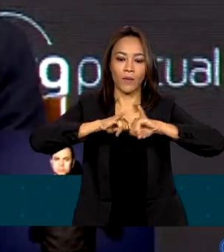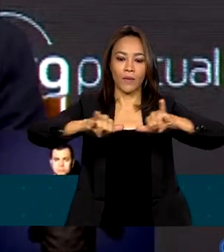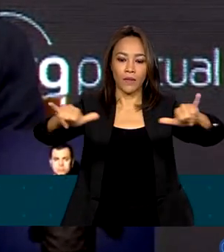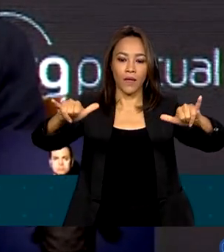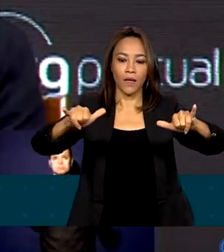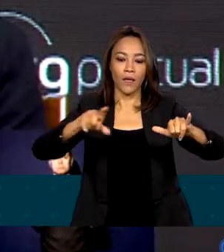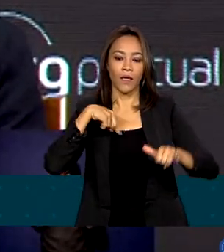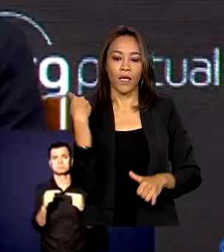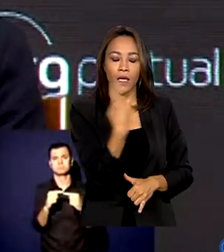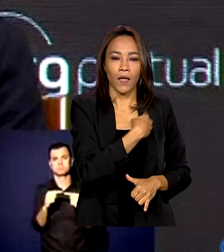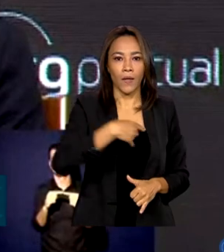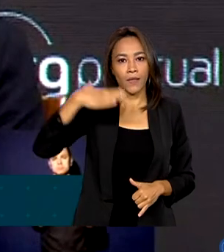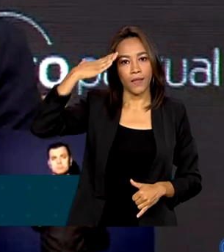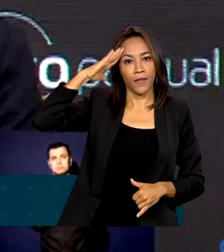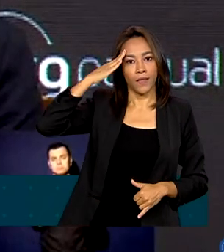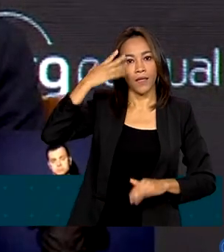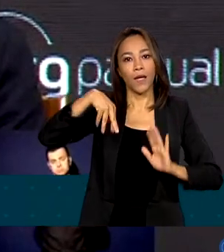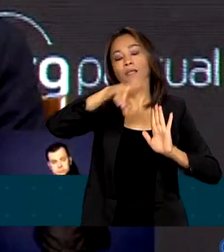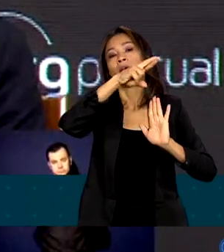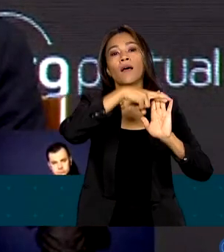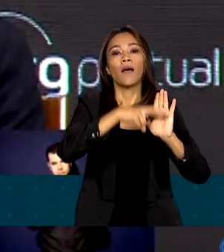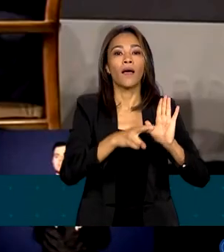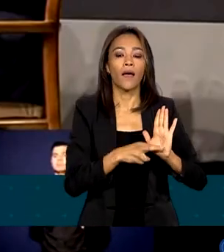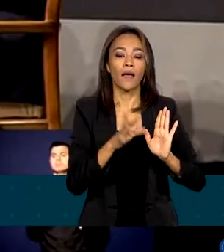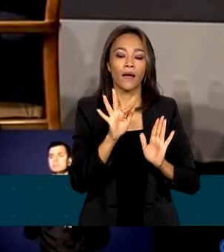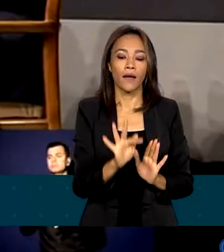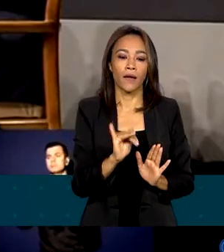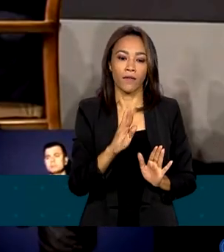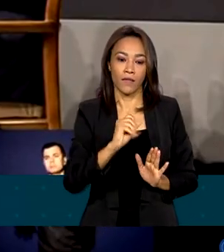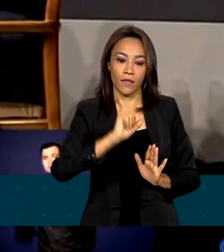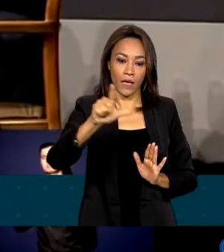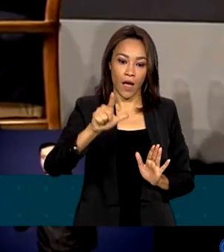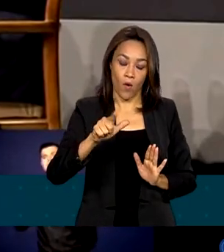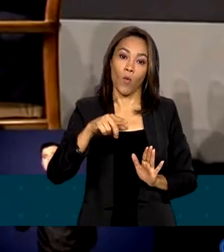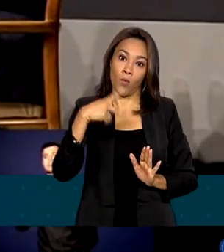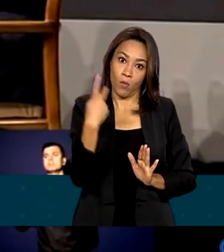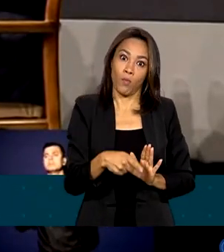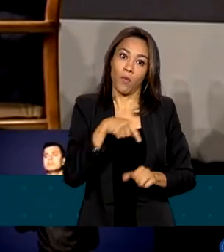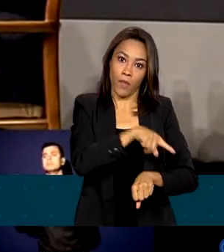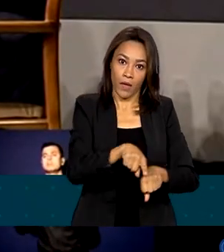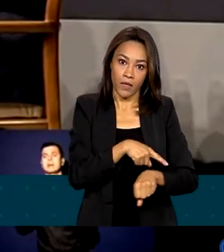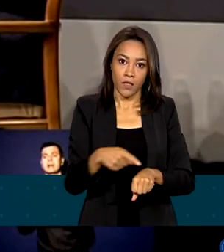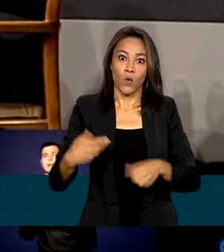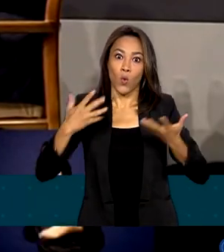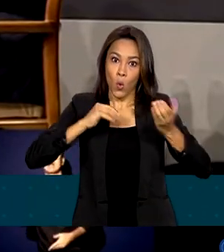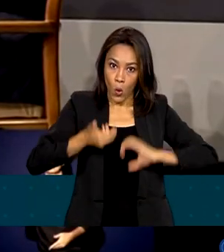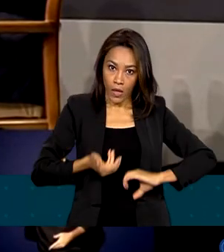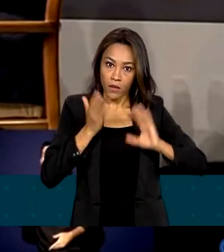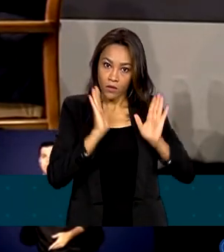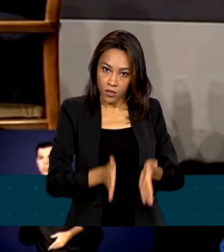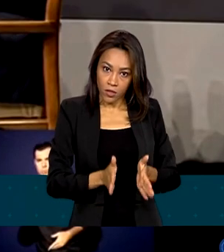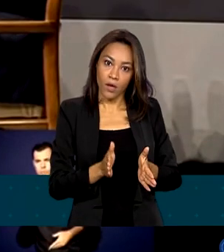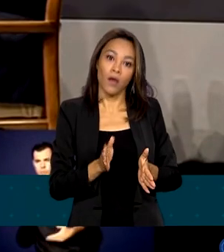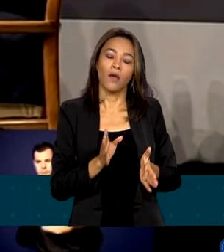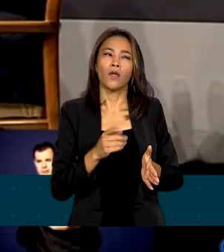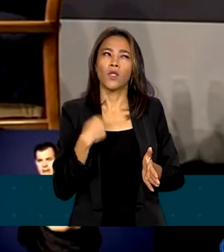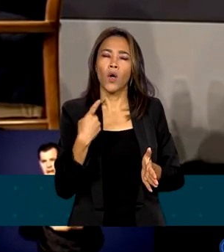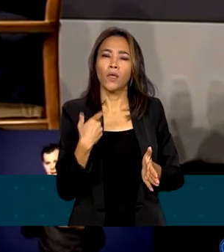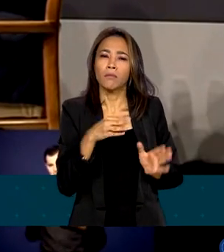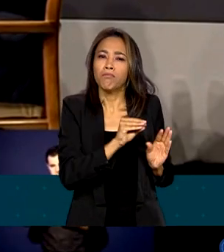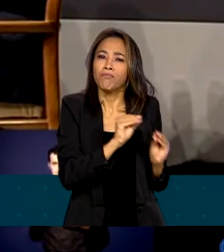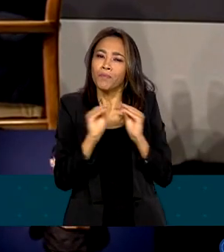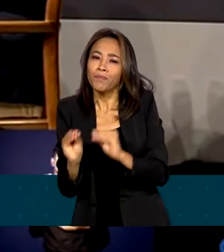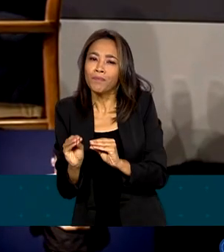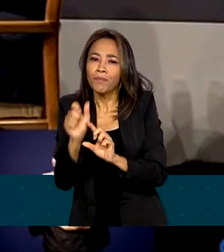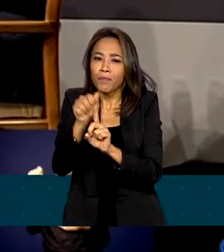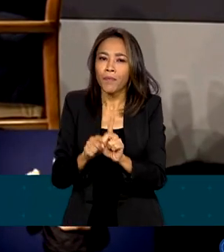que seja a regra fiscal adequada para o país. O Congresso estabeleceu agosto. Nós já tínhamos puxado para abril por